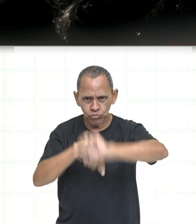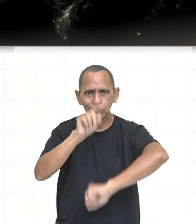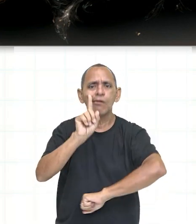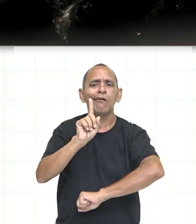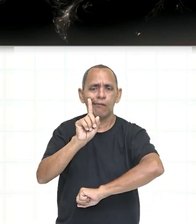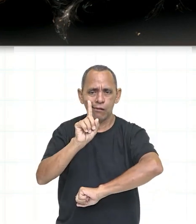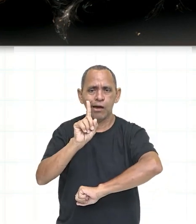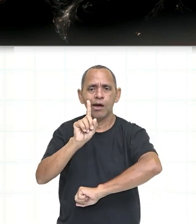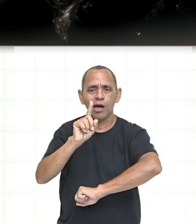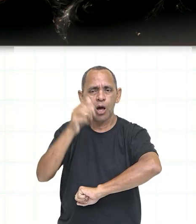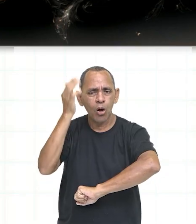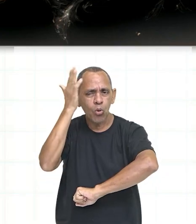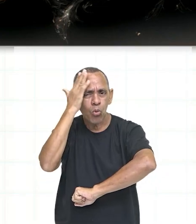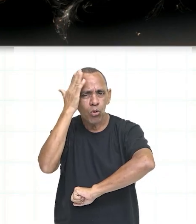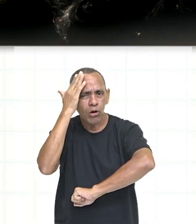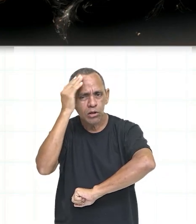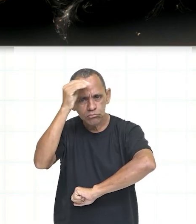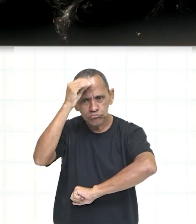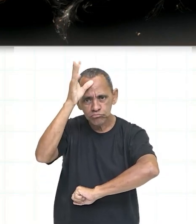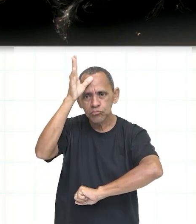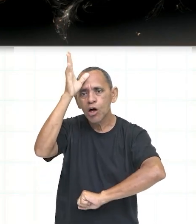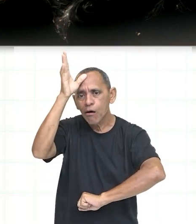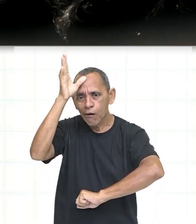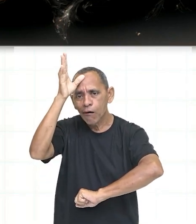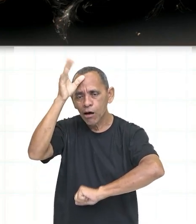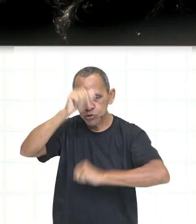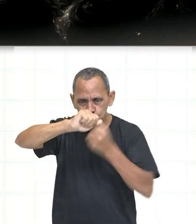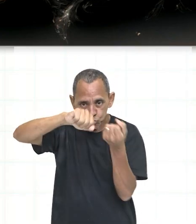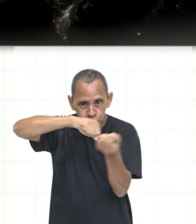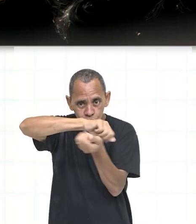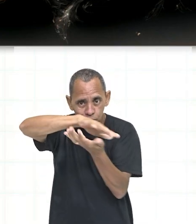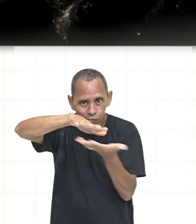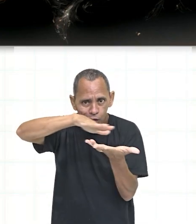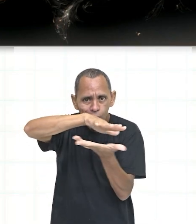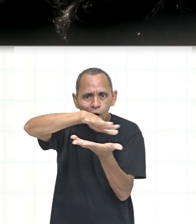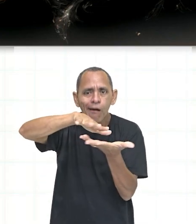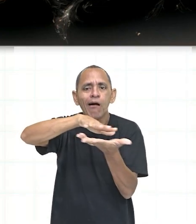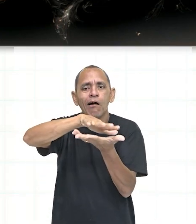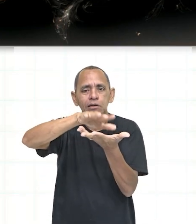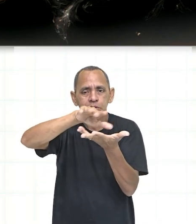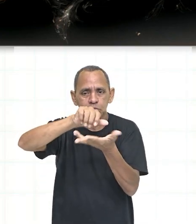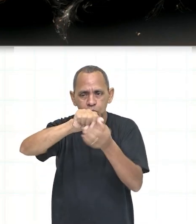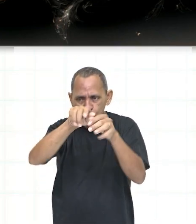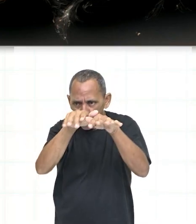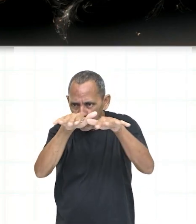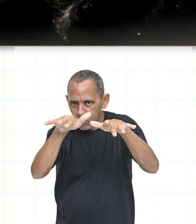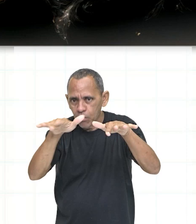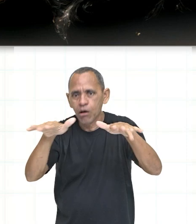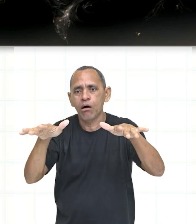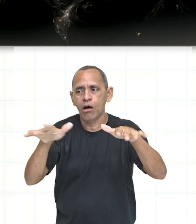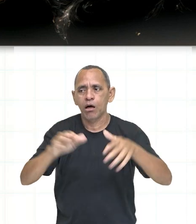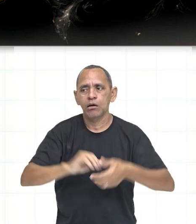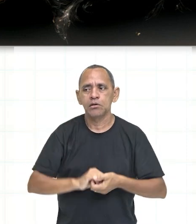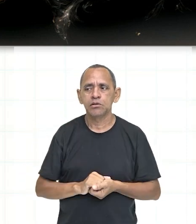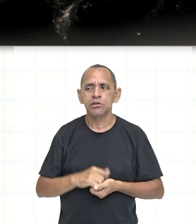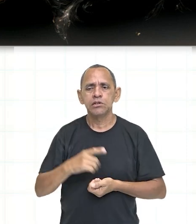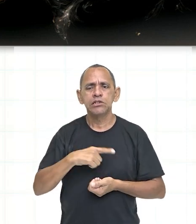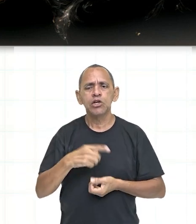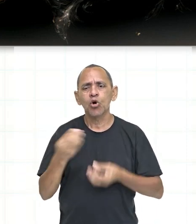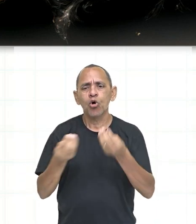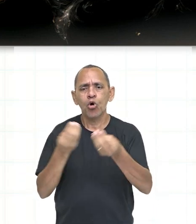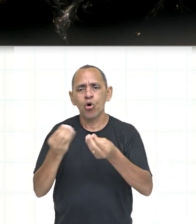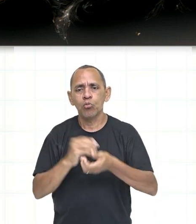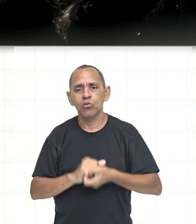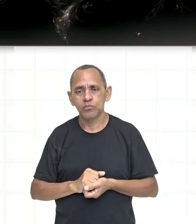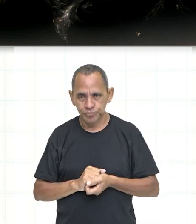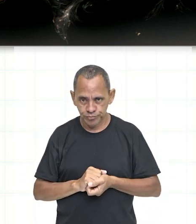revolucionar nosso conhecimento do cosmos. Então, esse aí é o texto. Repare, gente, que para nós fazermos uma leitura, né,